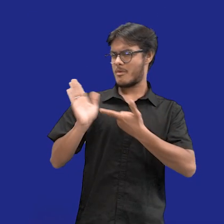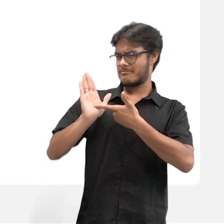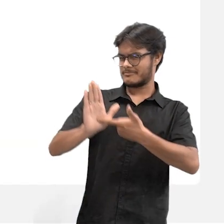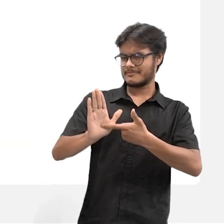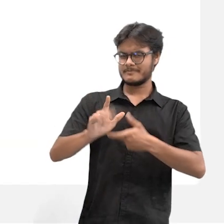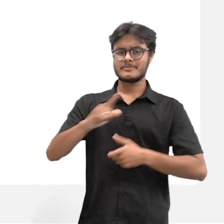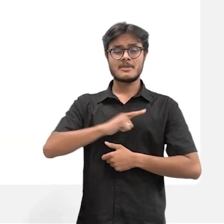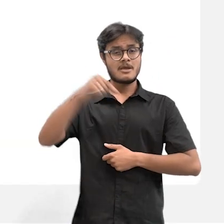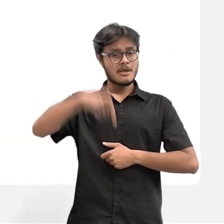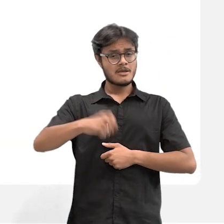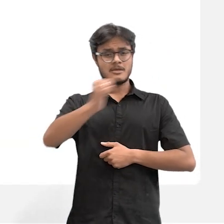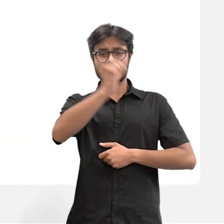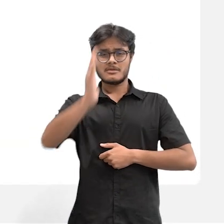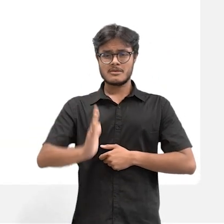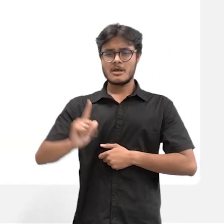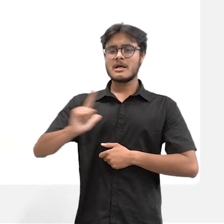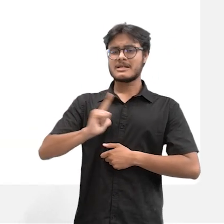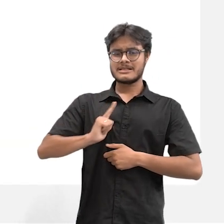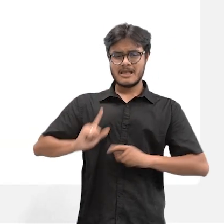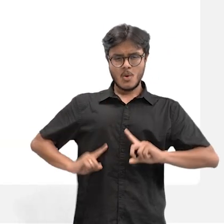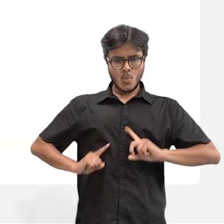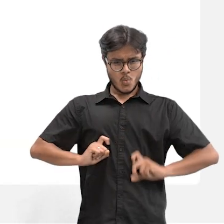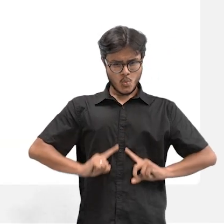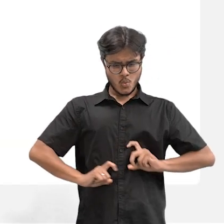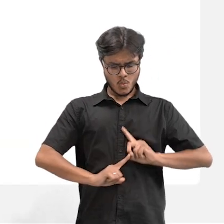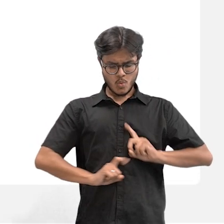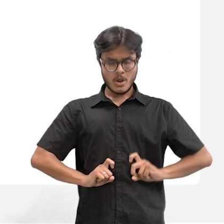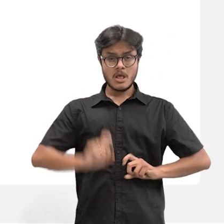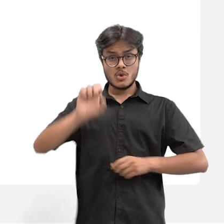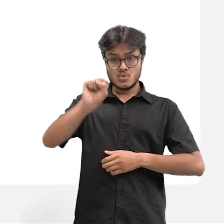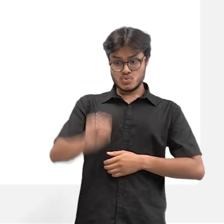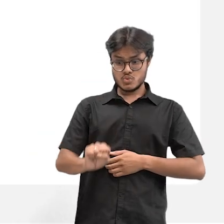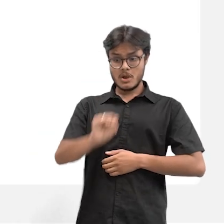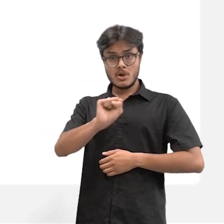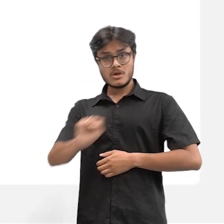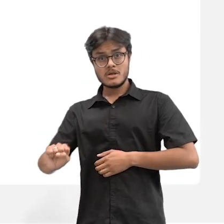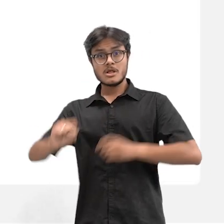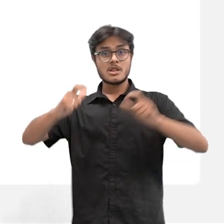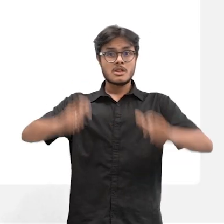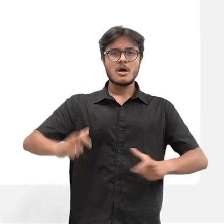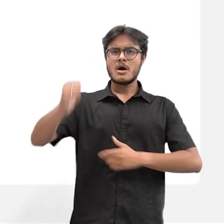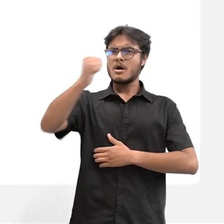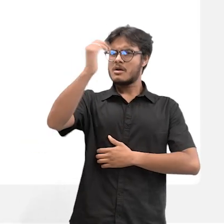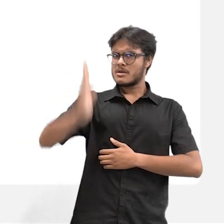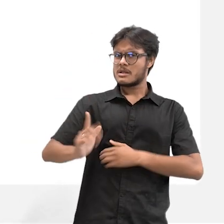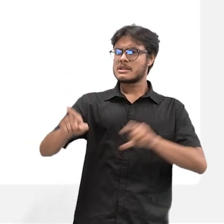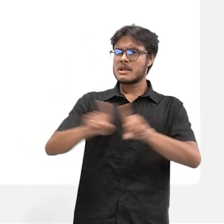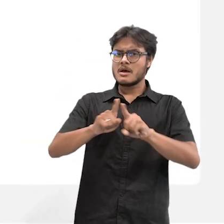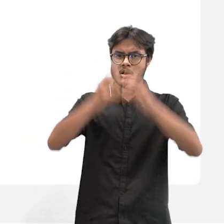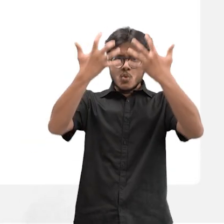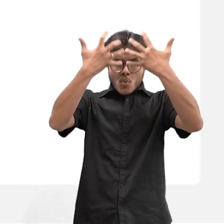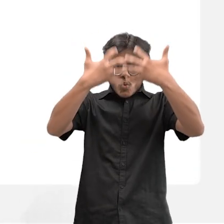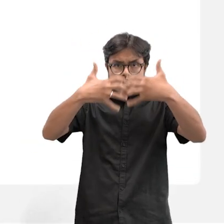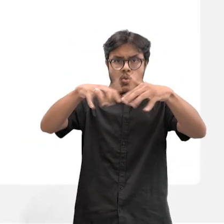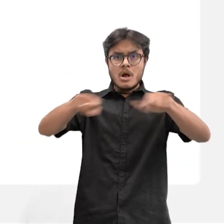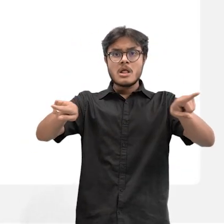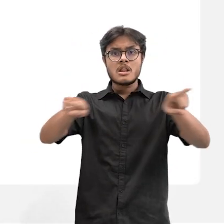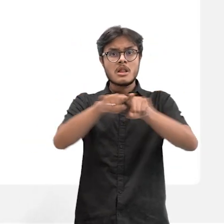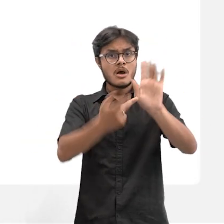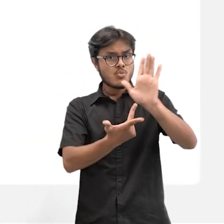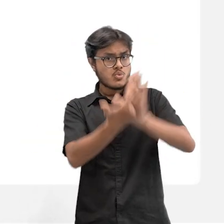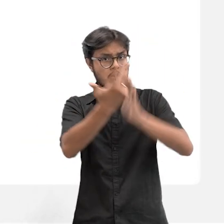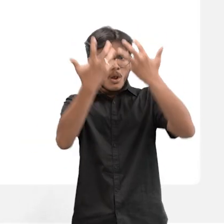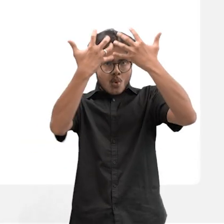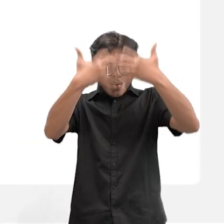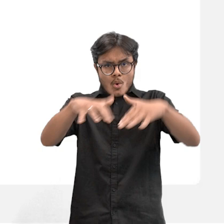Brasil, a cistercose tem sido cada vez mais diagnosticada nas regiões sul e sudeste, tanto em serviços de neurologia e neurocirurgia, quanto